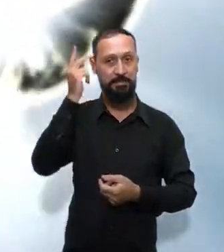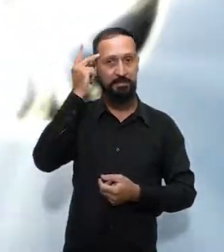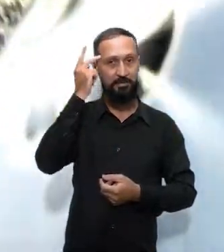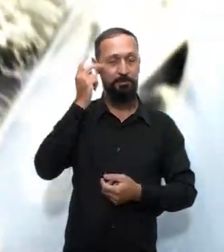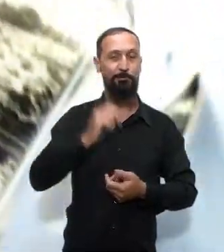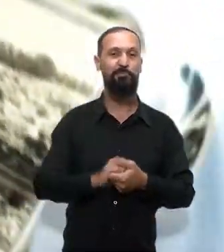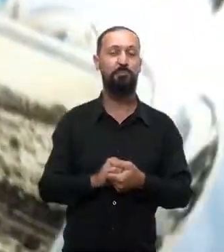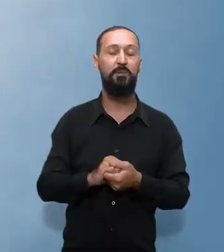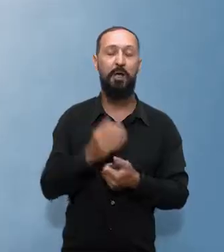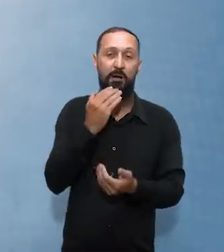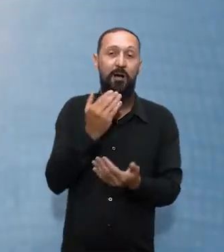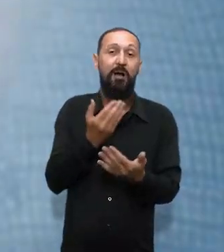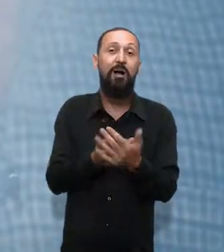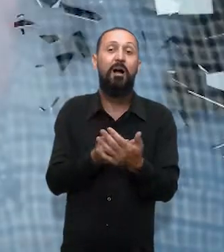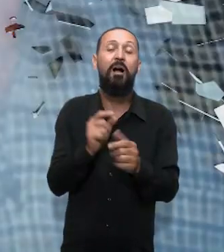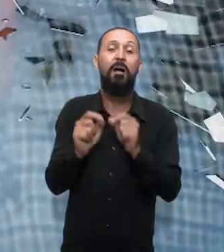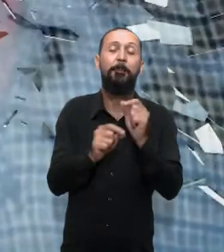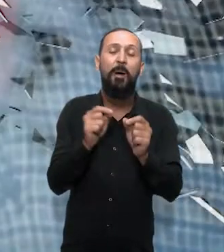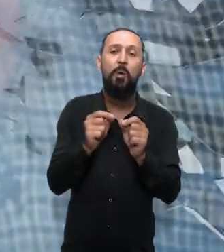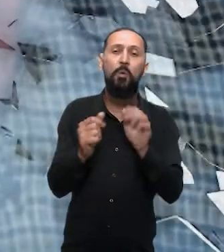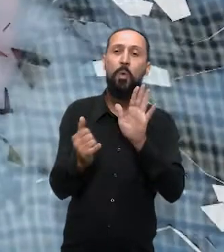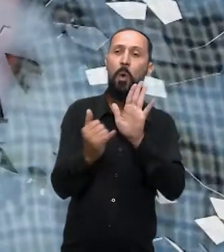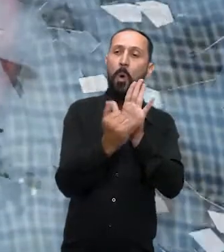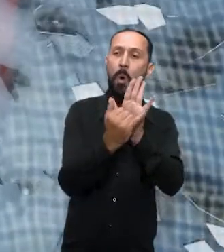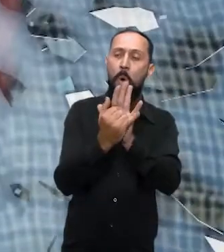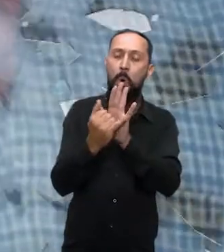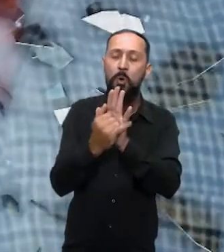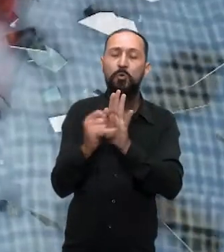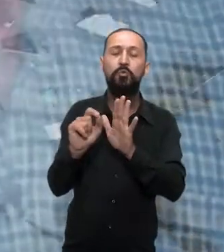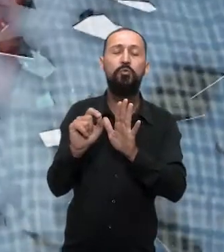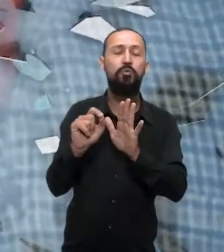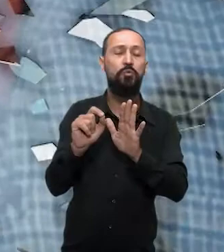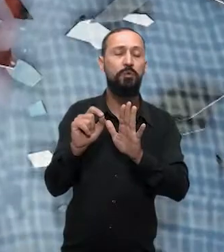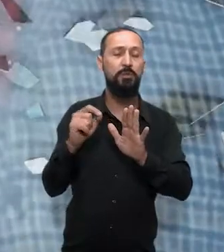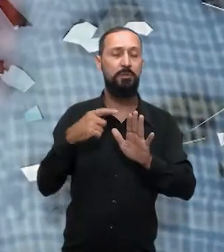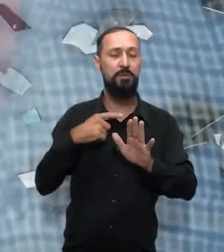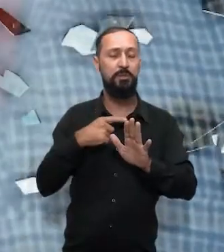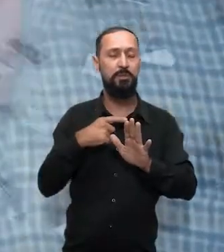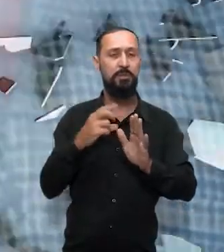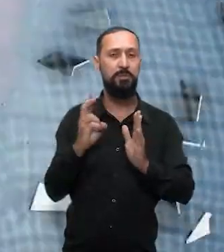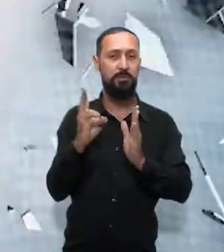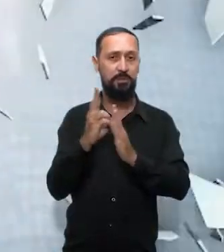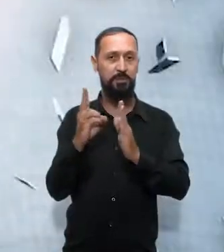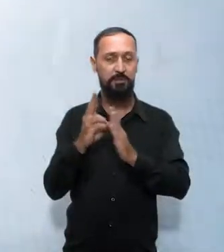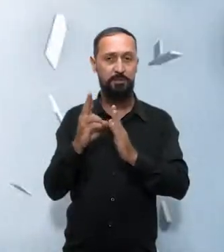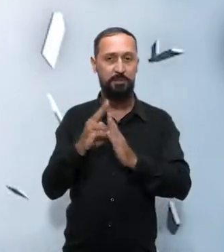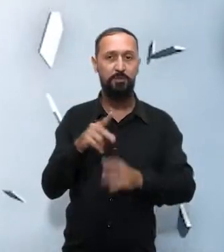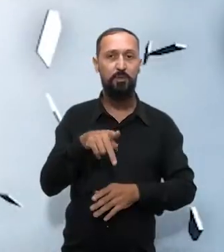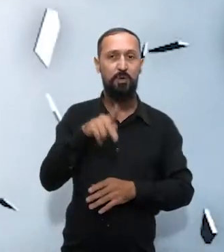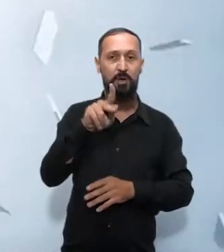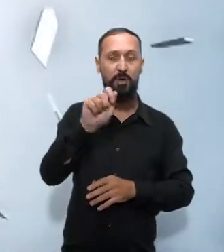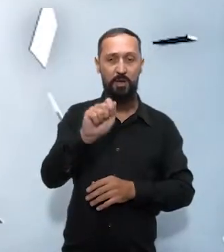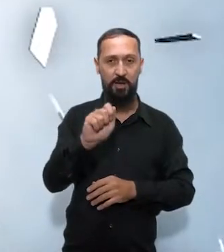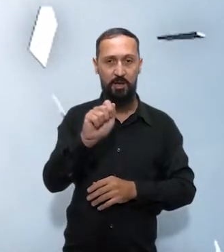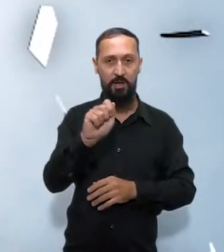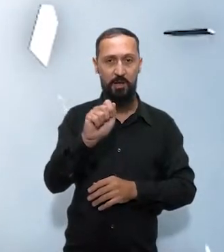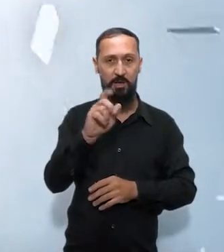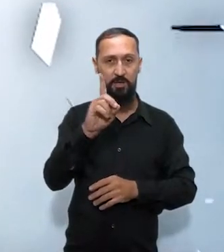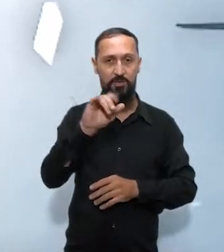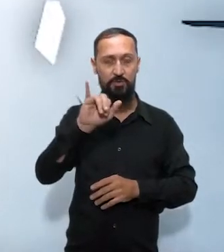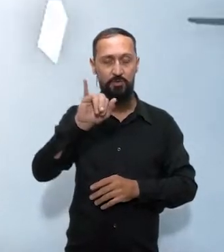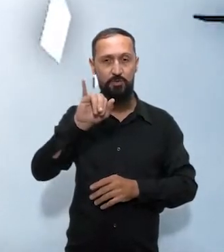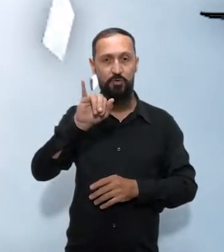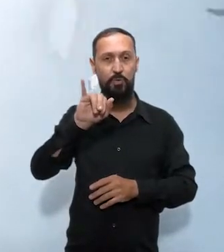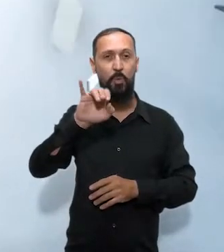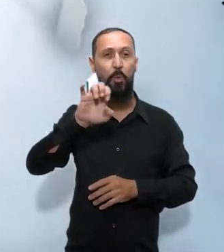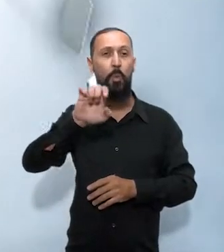Penteado, em São Paulo. Encantado pela riqueza da iconografia dos Cadiuel, últimos remanescentes dos Guaicuru, Spengler,